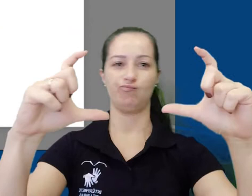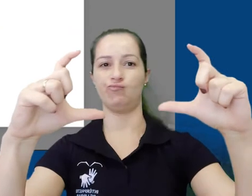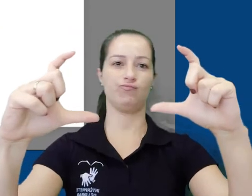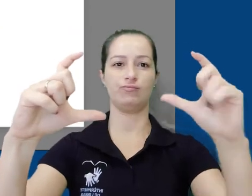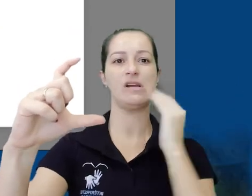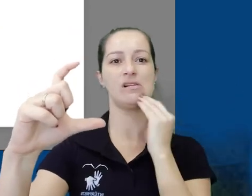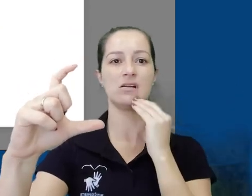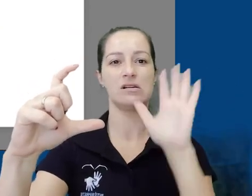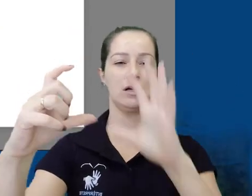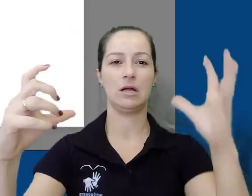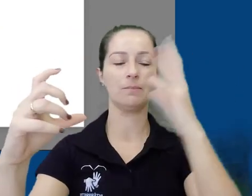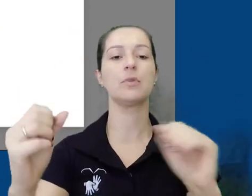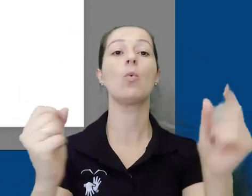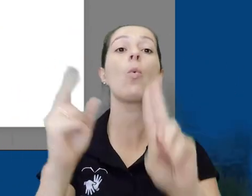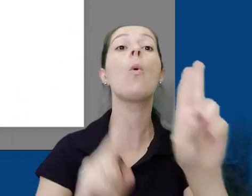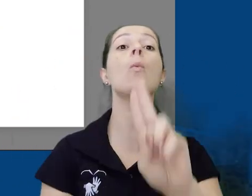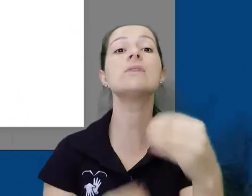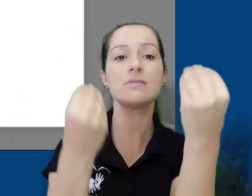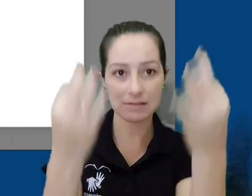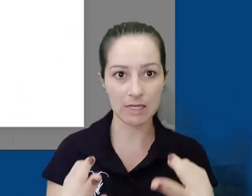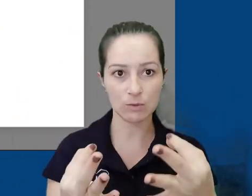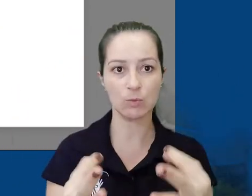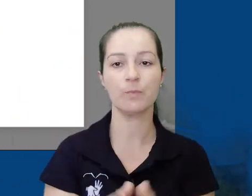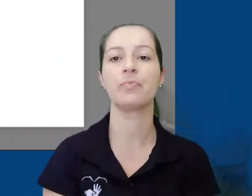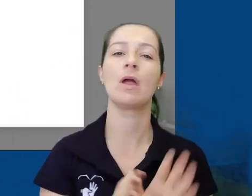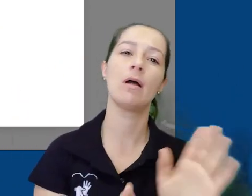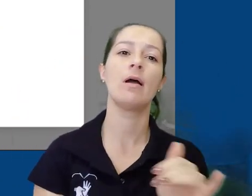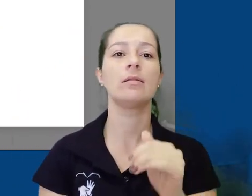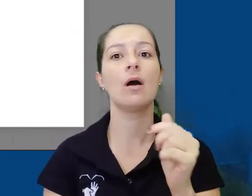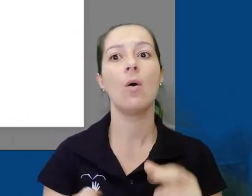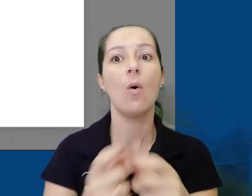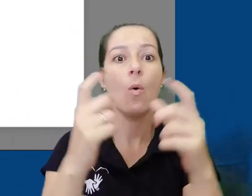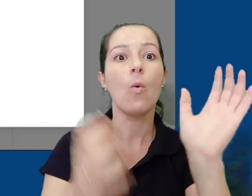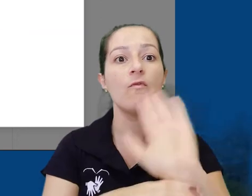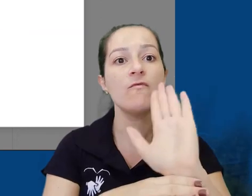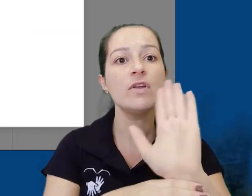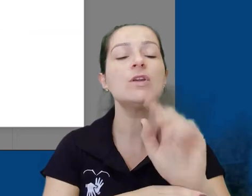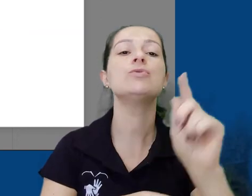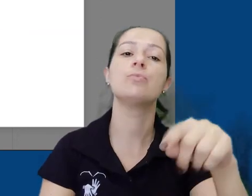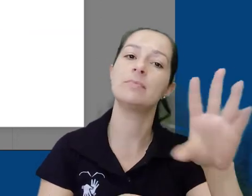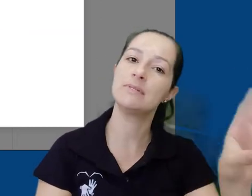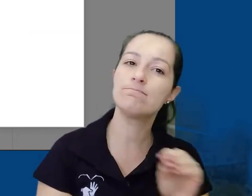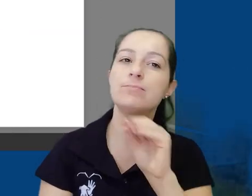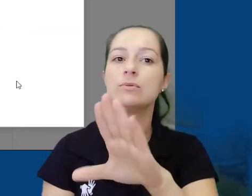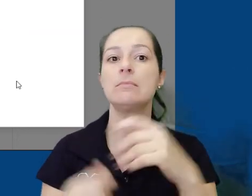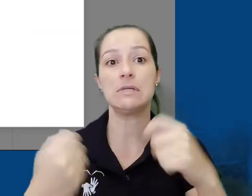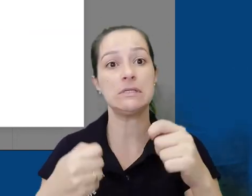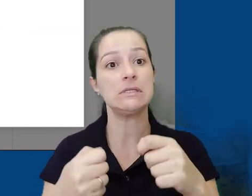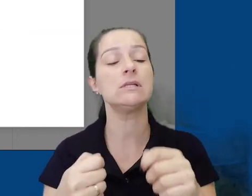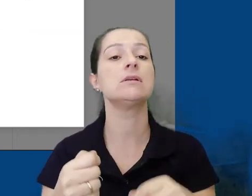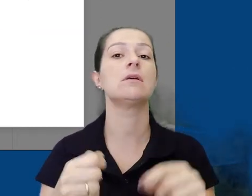posicionamento de câmera a motivo de demonstração não há um limite de tamanho definido pela plataforma pois o arquivo acabará indo para o seu Google Drive